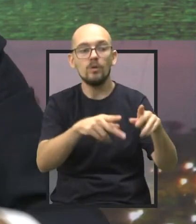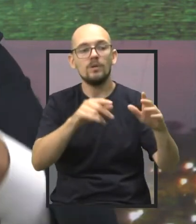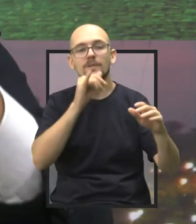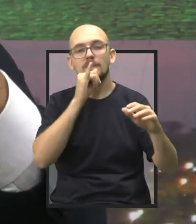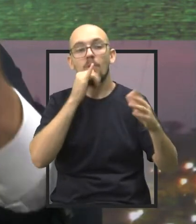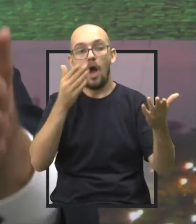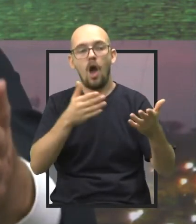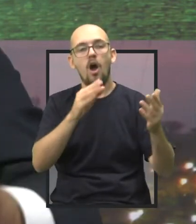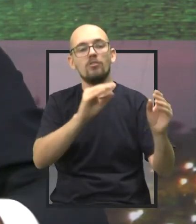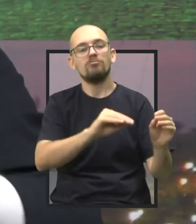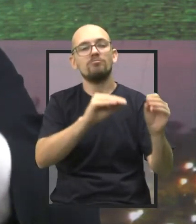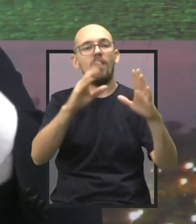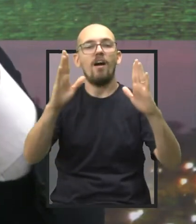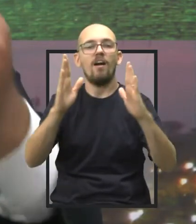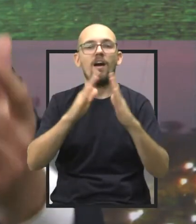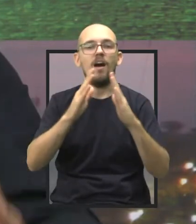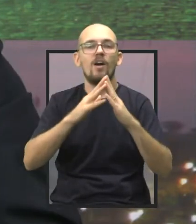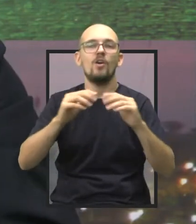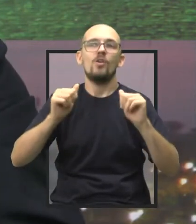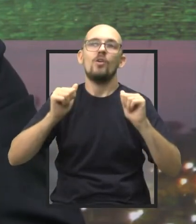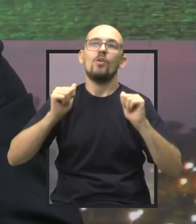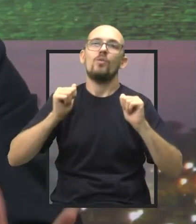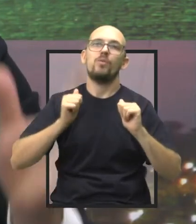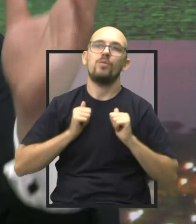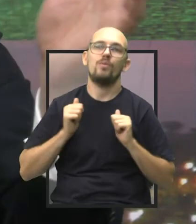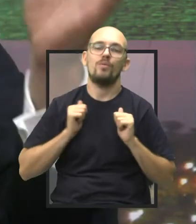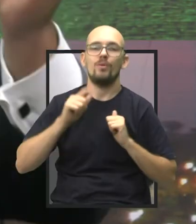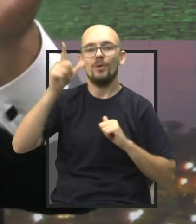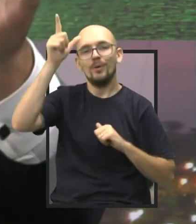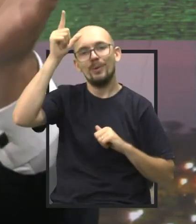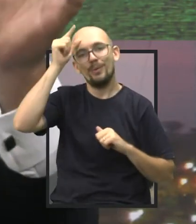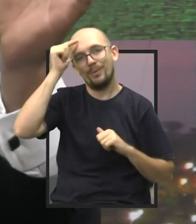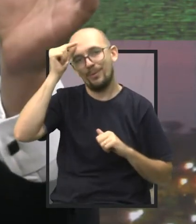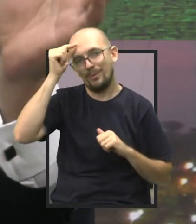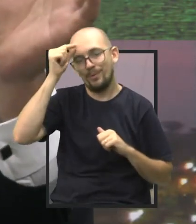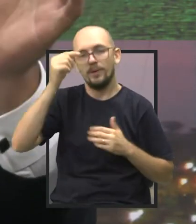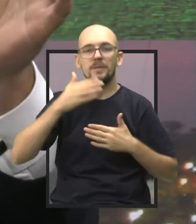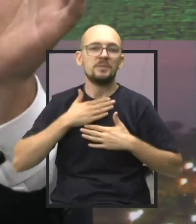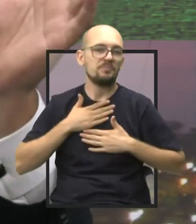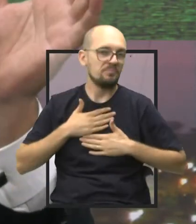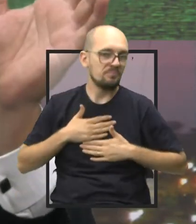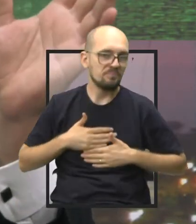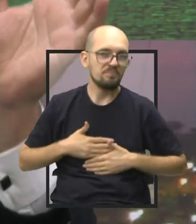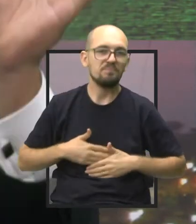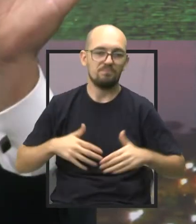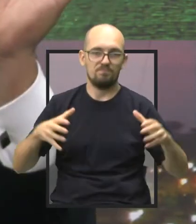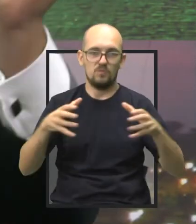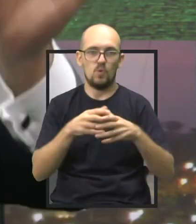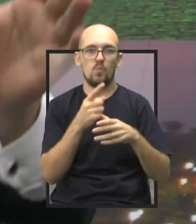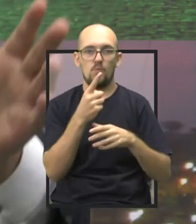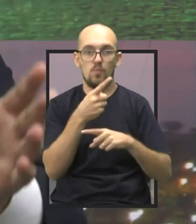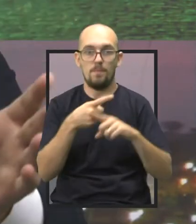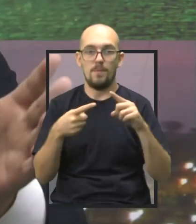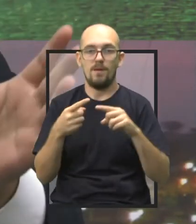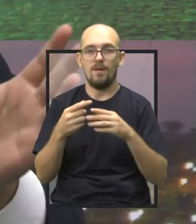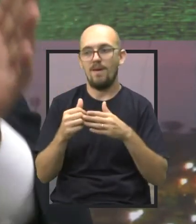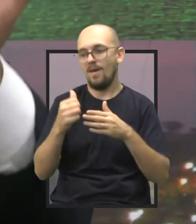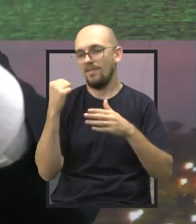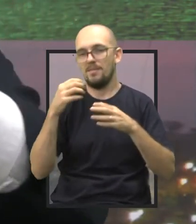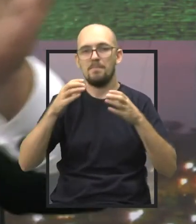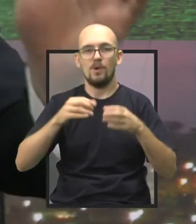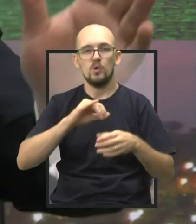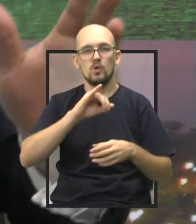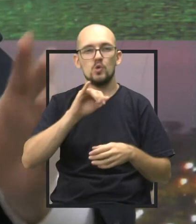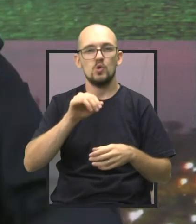habitacional, morando num lugar muito bom, que é em frente ao a Faixa 1,5, atrás do Juliana, né?